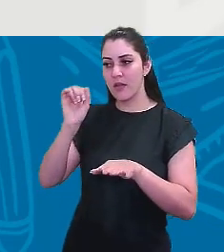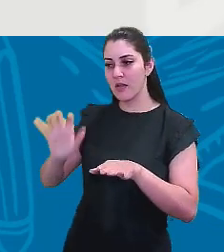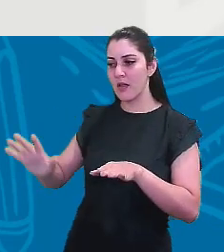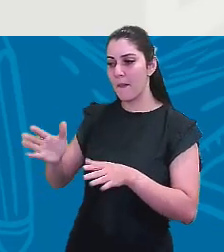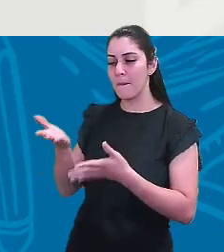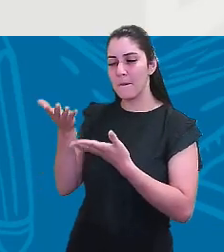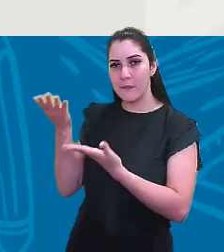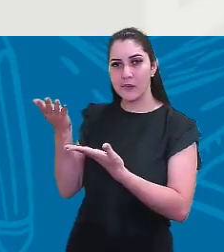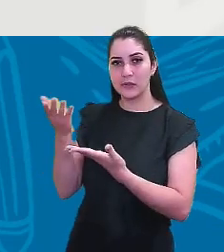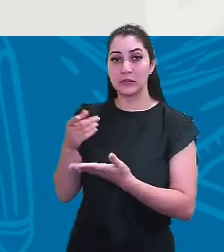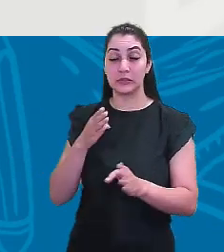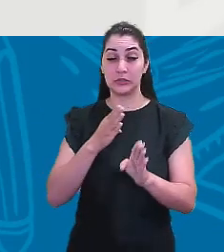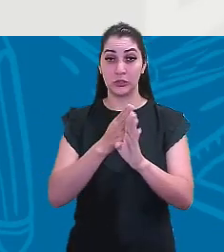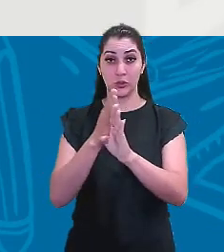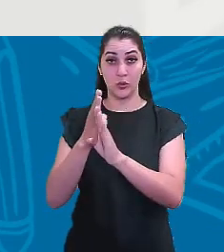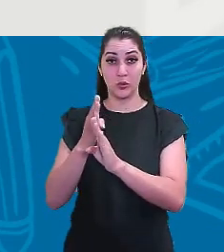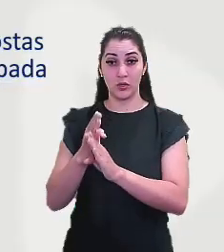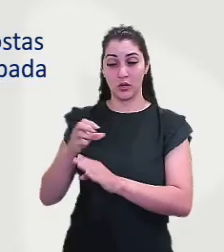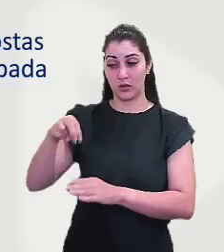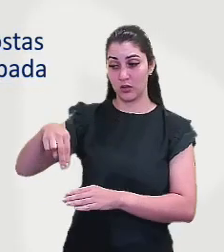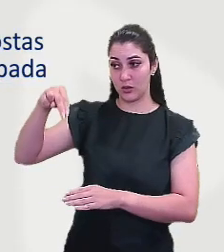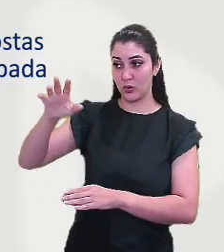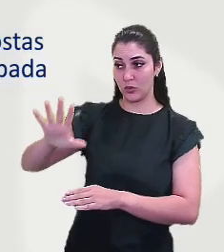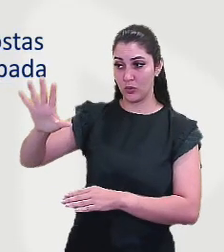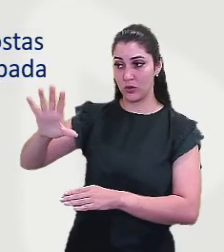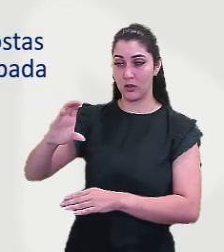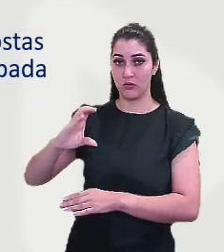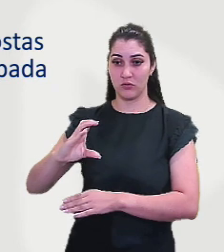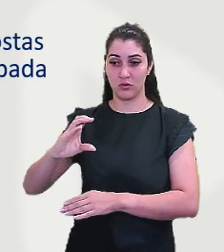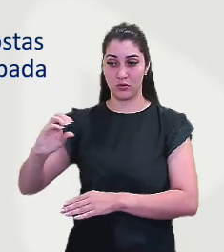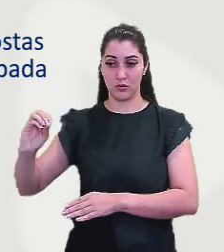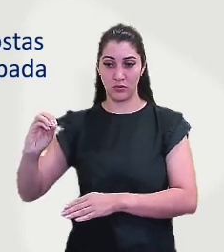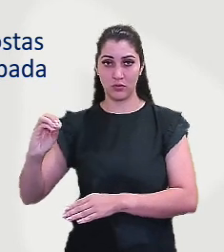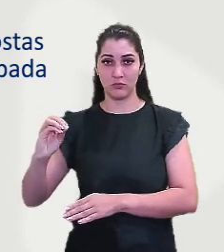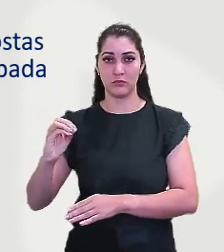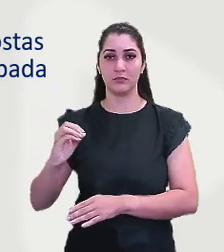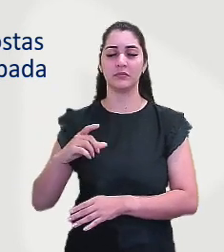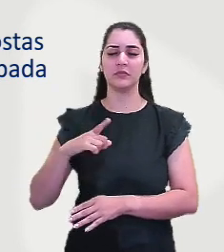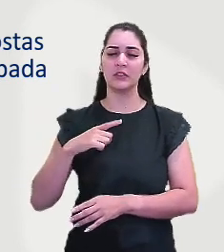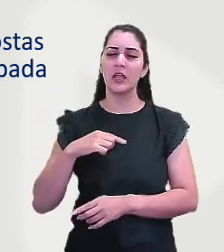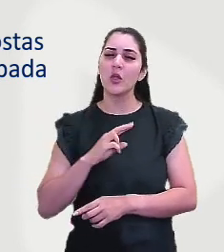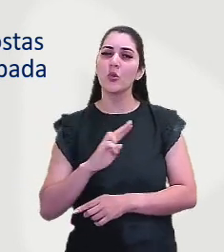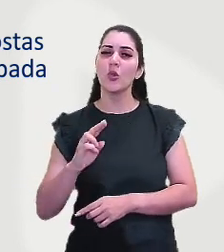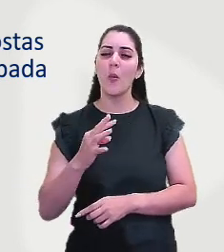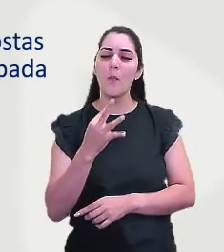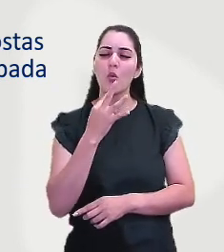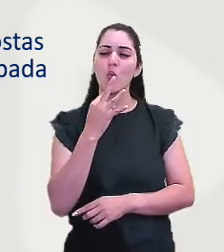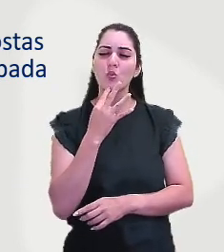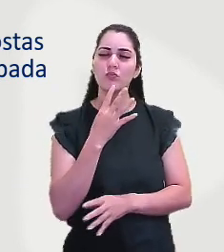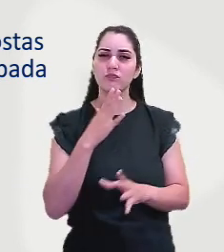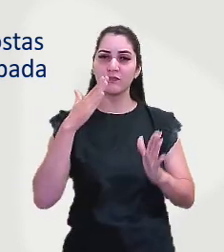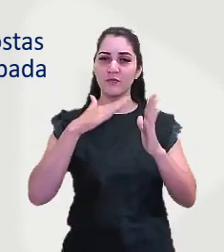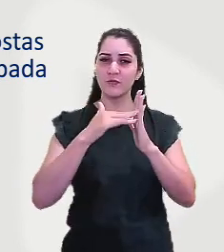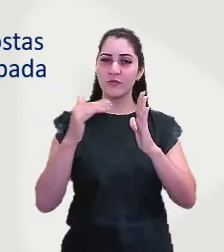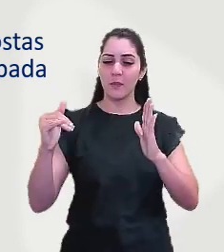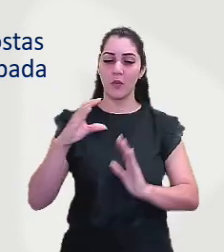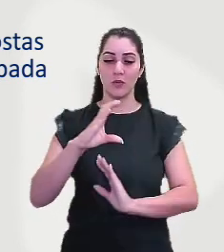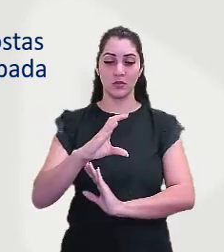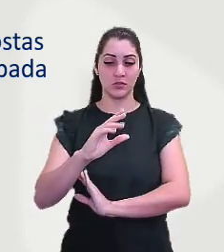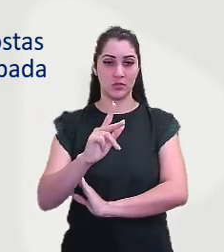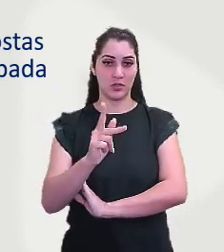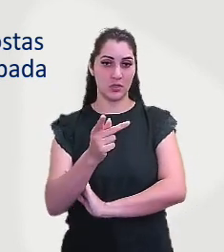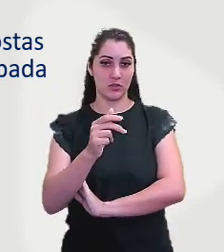desnível, encontradas no Nordeste e no Centro-Oeste. Um exemplo, a chamada Diamantina, que eu citei anteriormente, como é bonita, né?